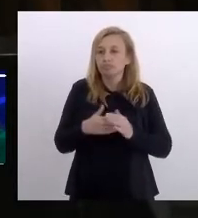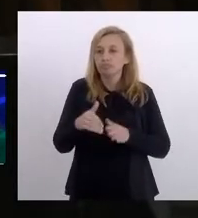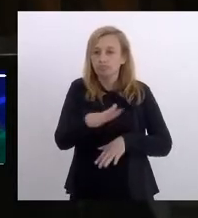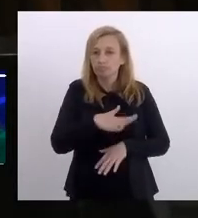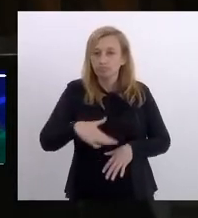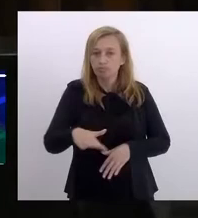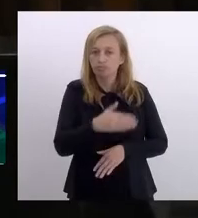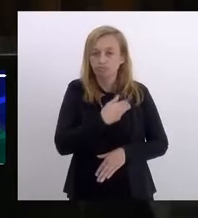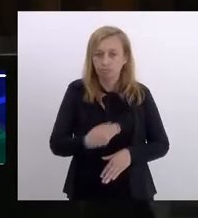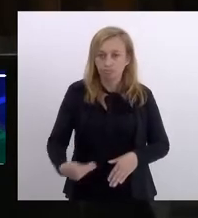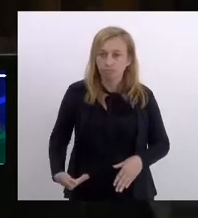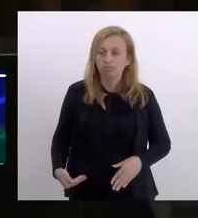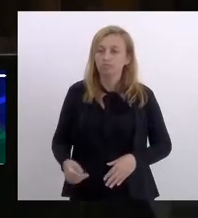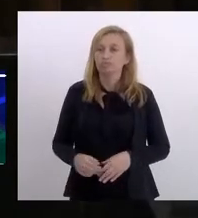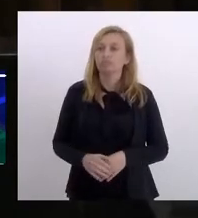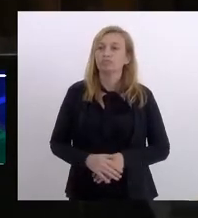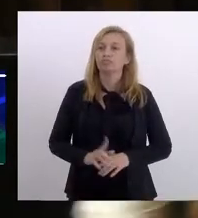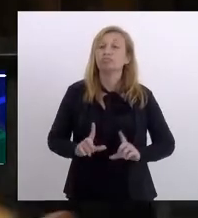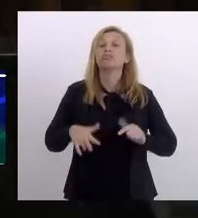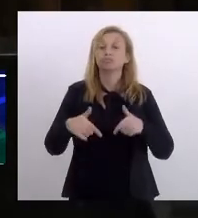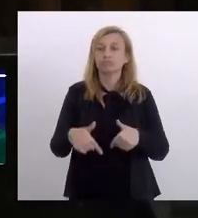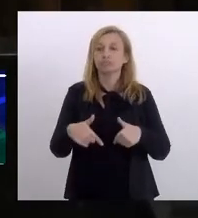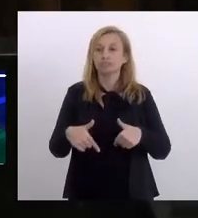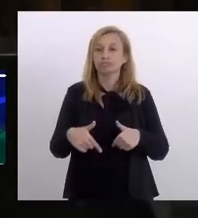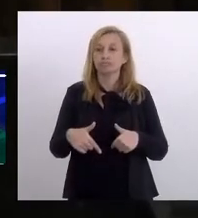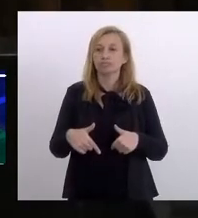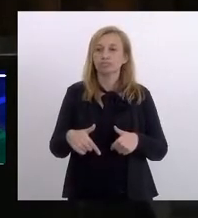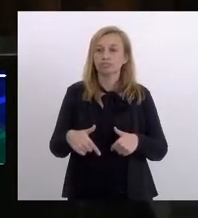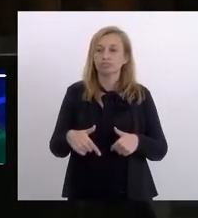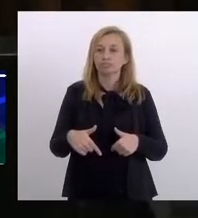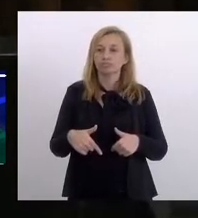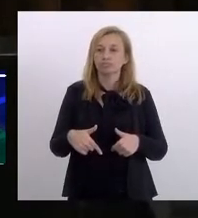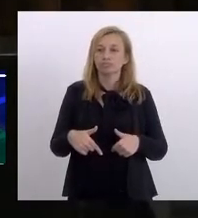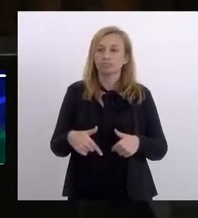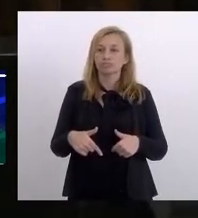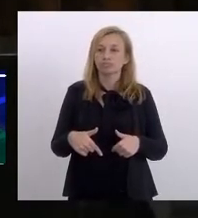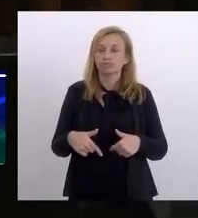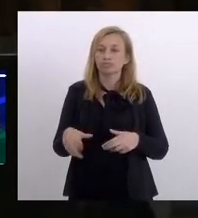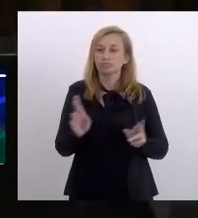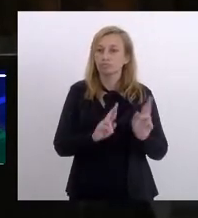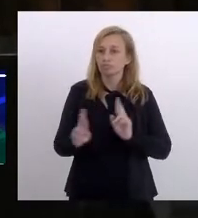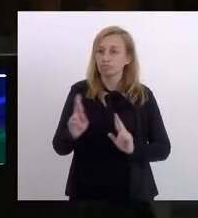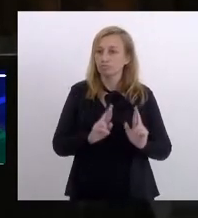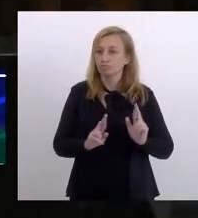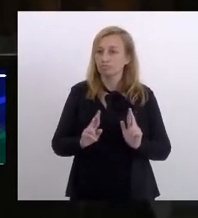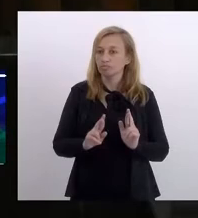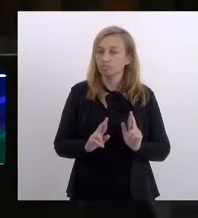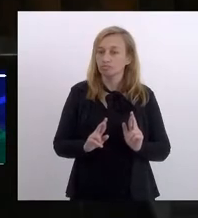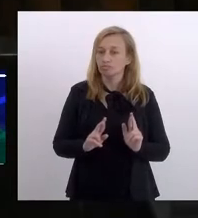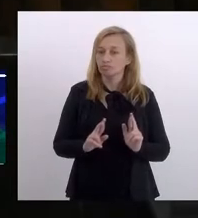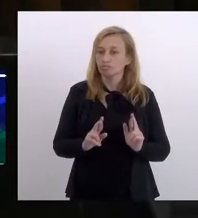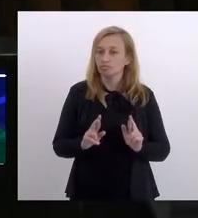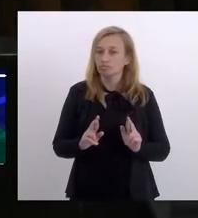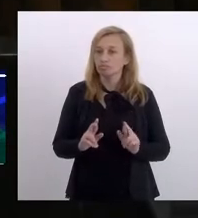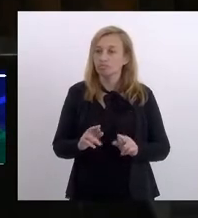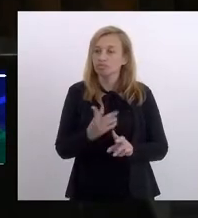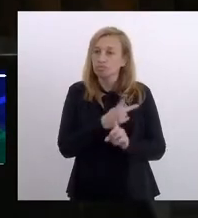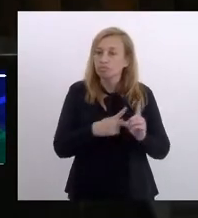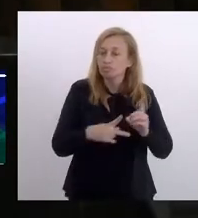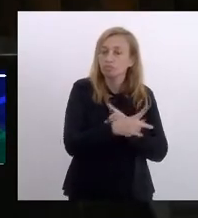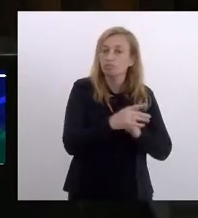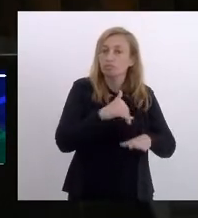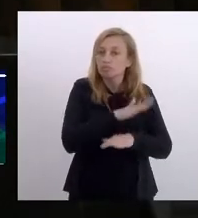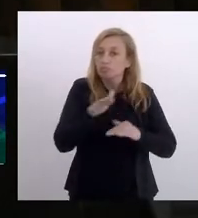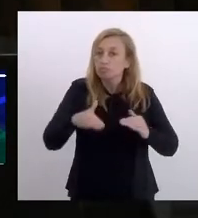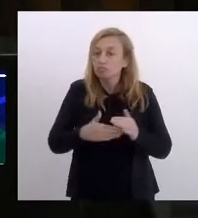do governo, para funcionar, demandam uma relação com o Rio Previdência. Porque todos